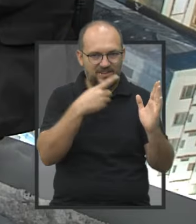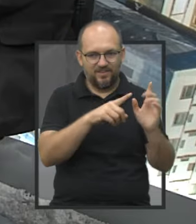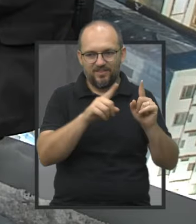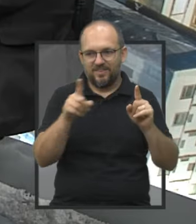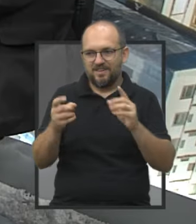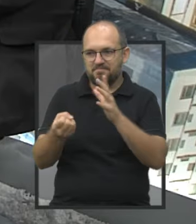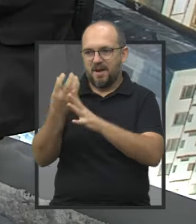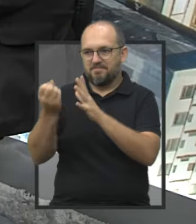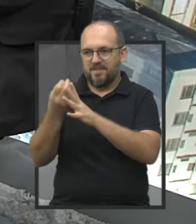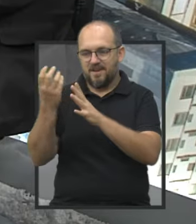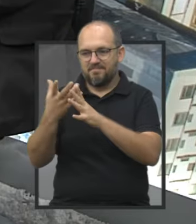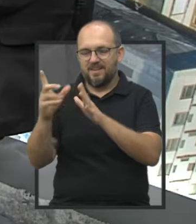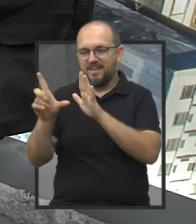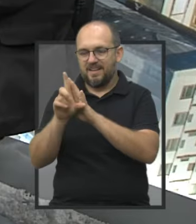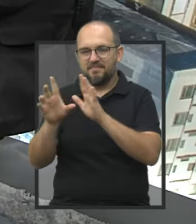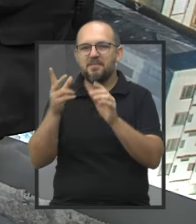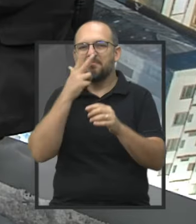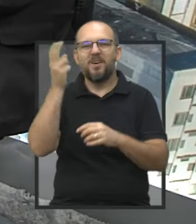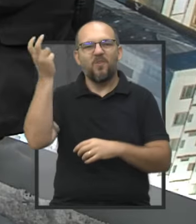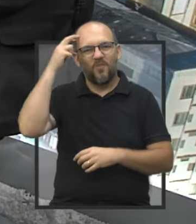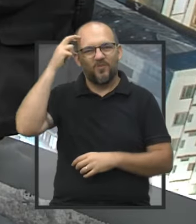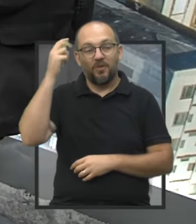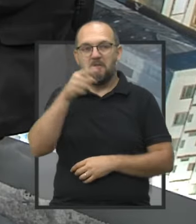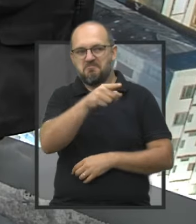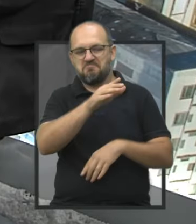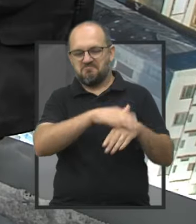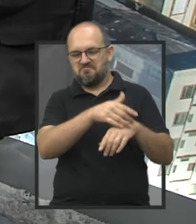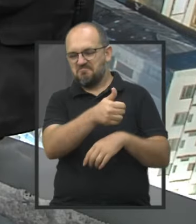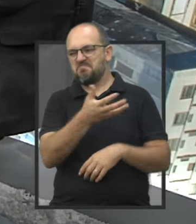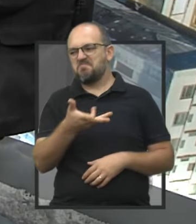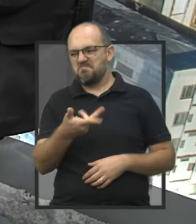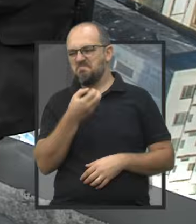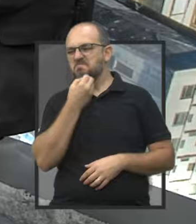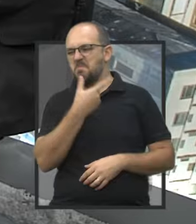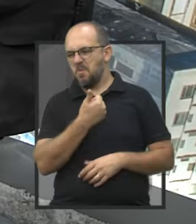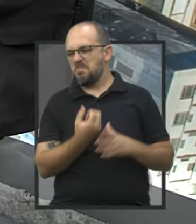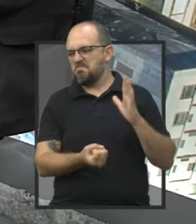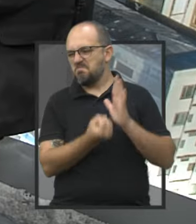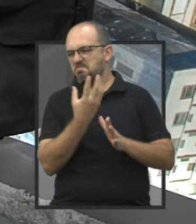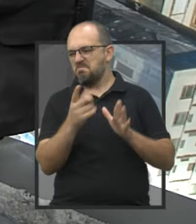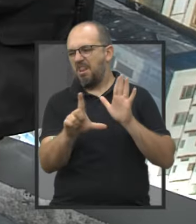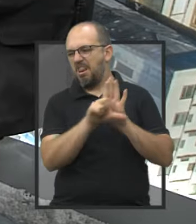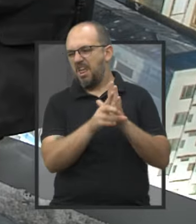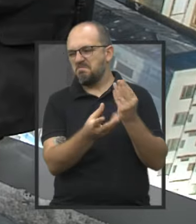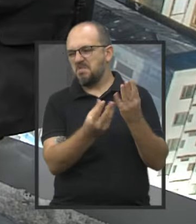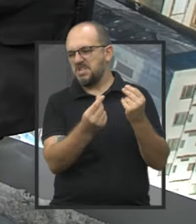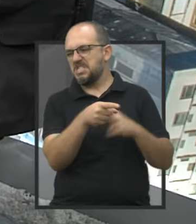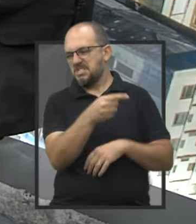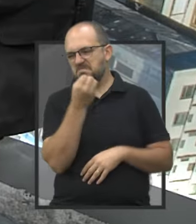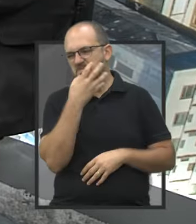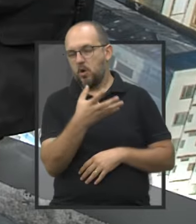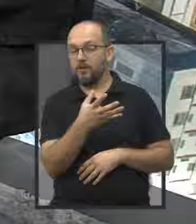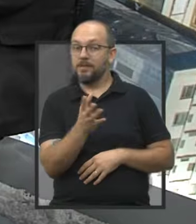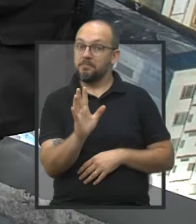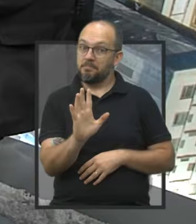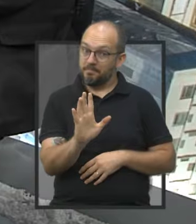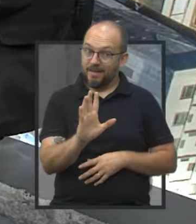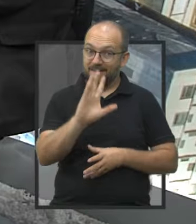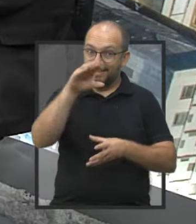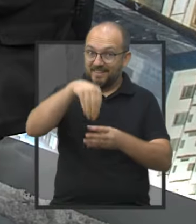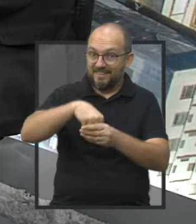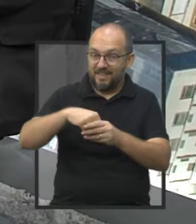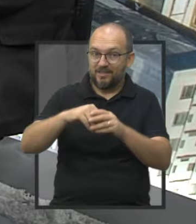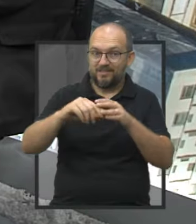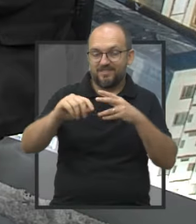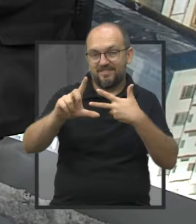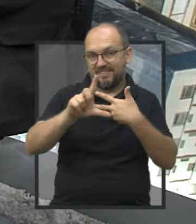que cultural, né? De achar que quem faz mais está fazendo um bom trabalho. Mas no âmbito do Poder Legislativo, não